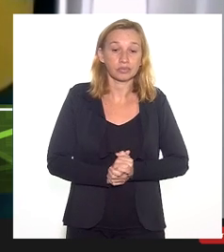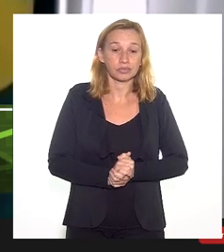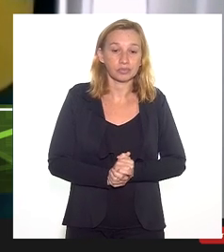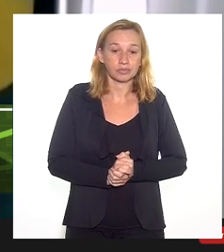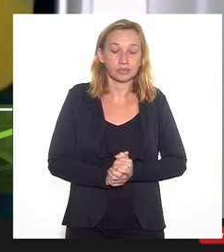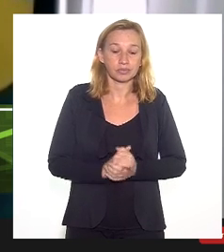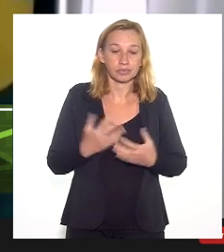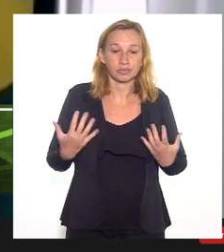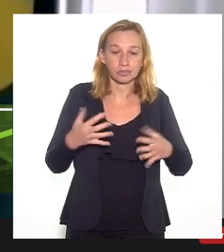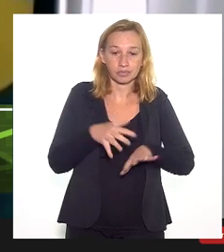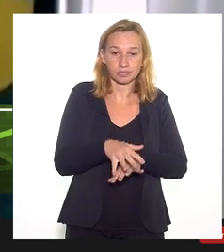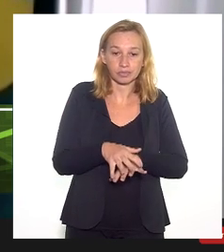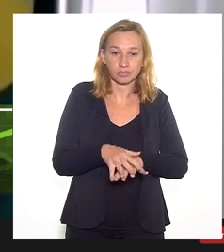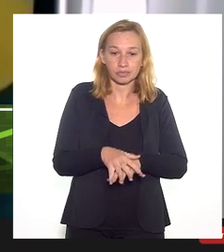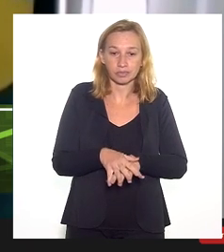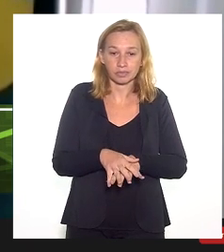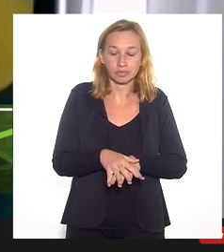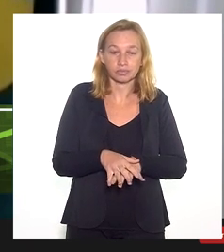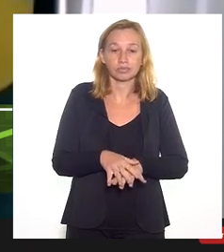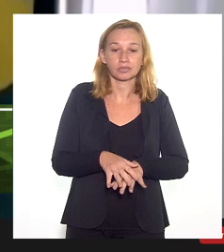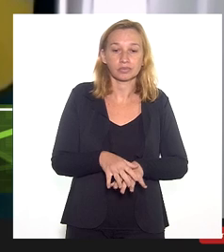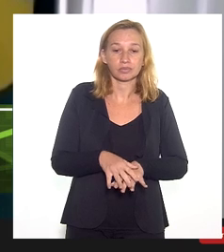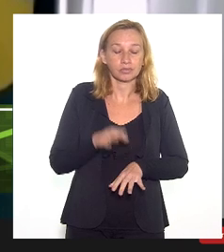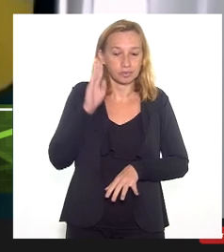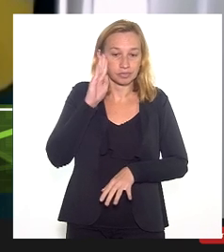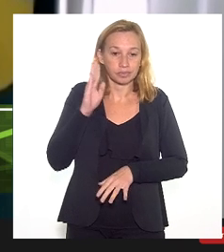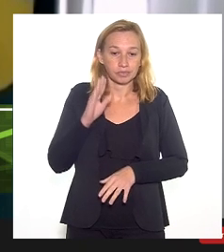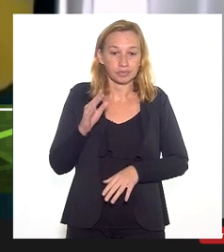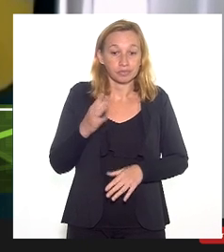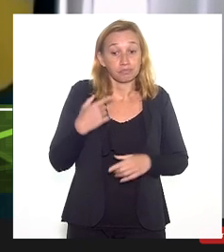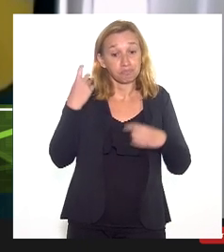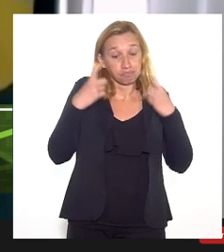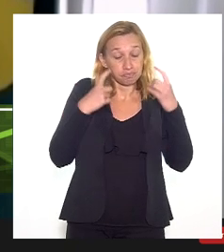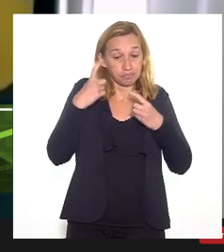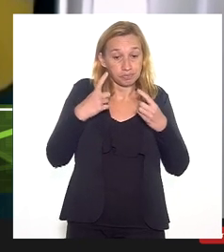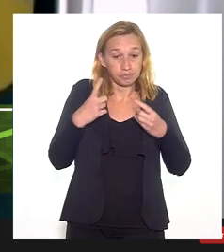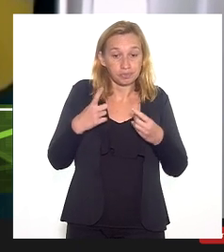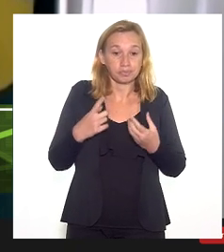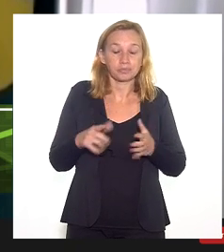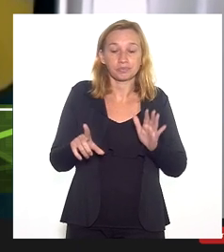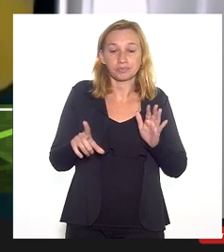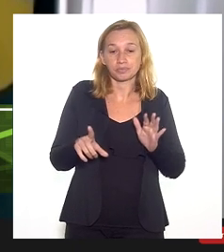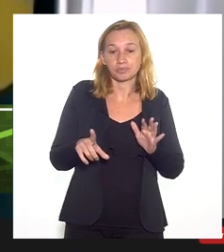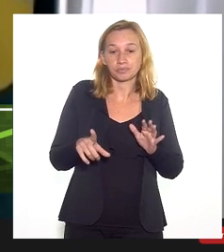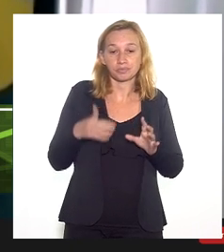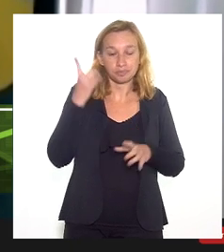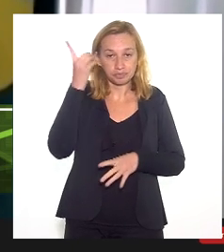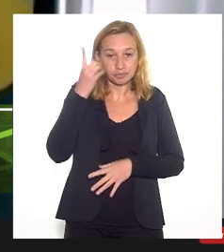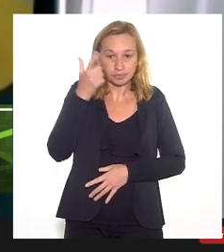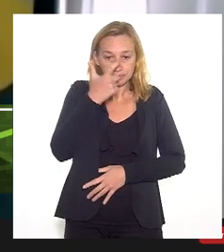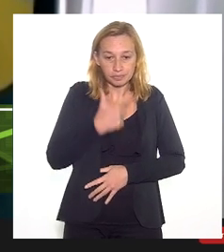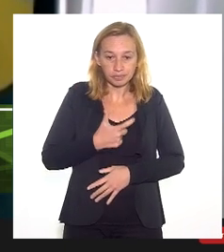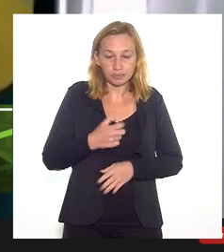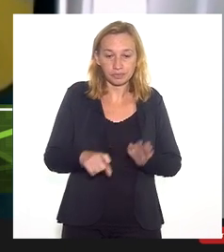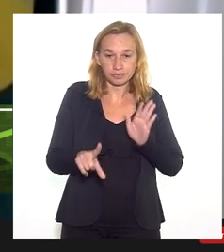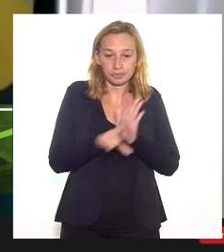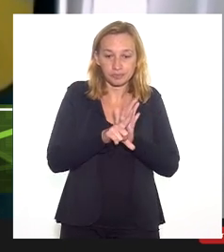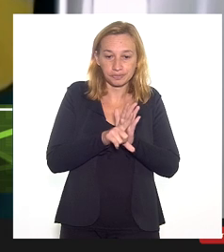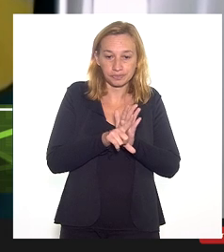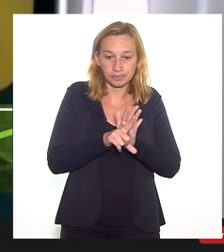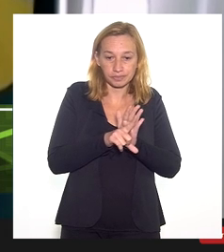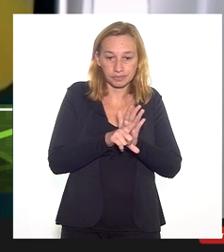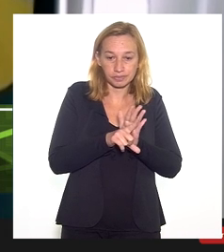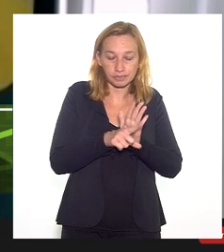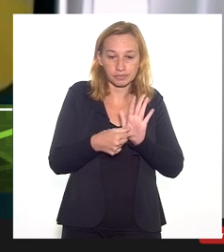exclusiva que aí me perturba muito como legislador que a lei esteja em vigor